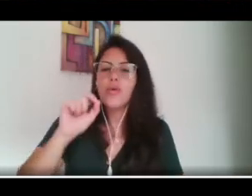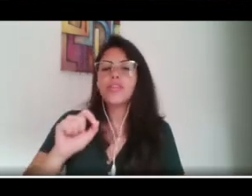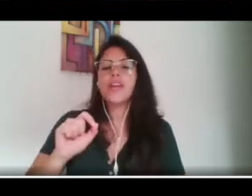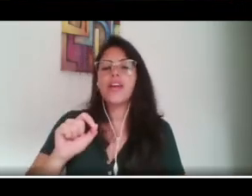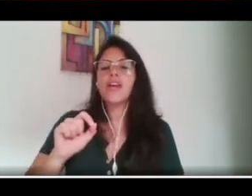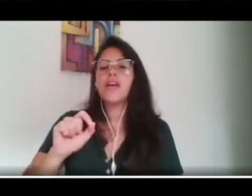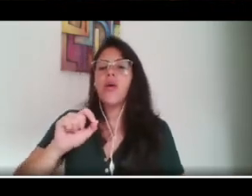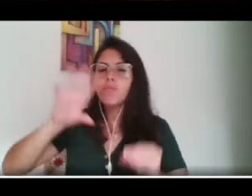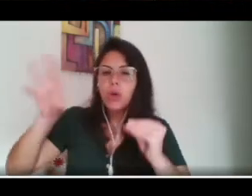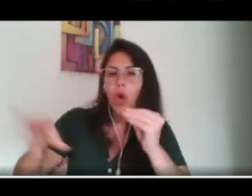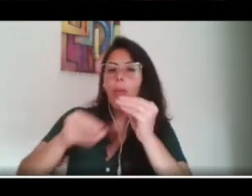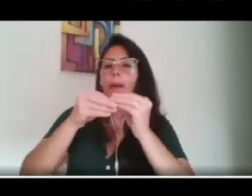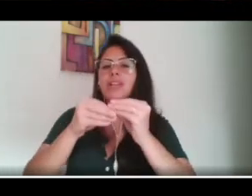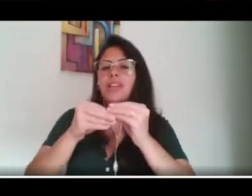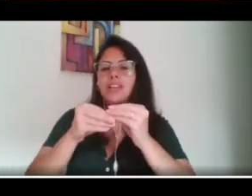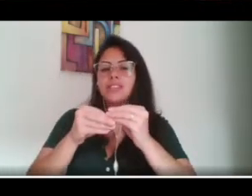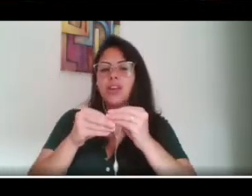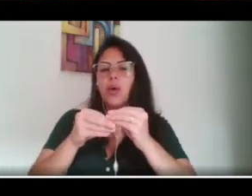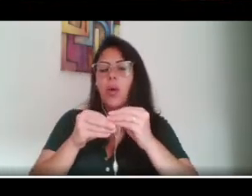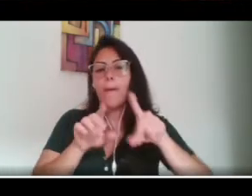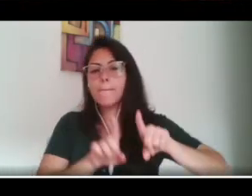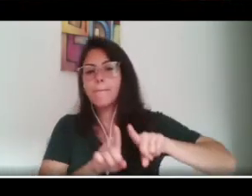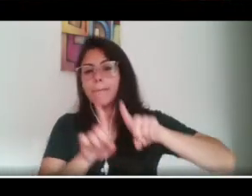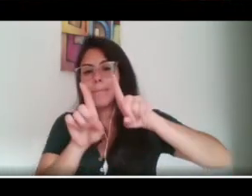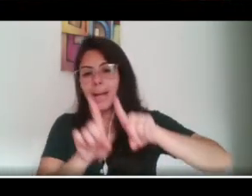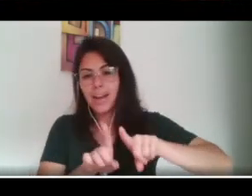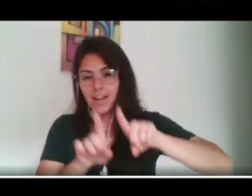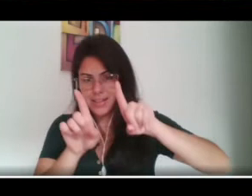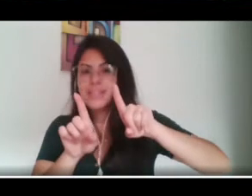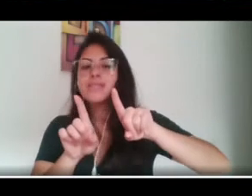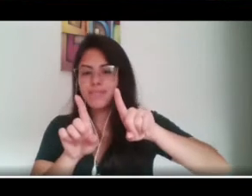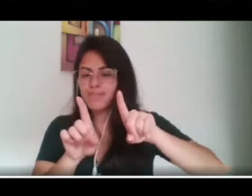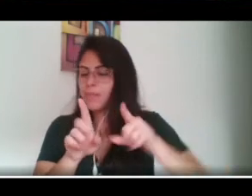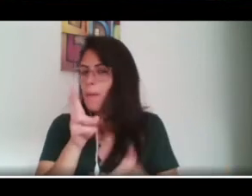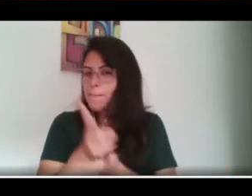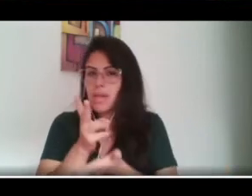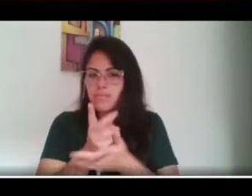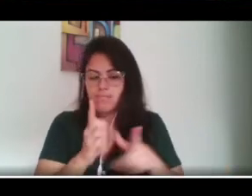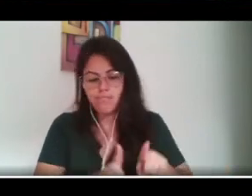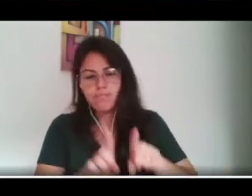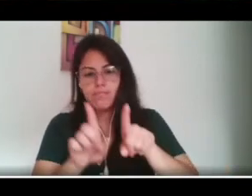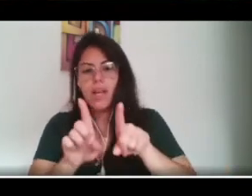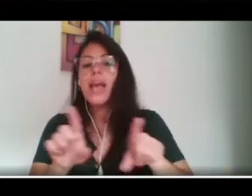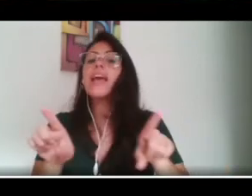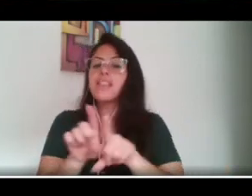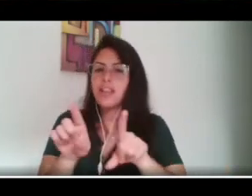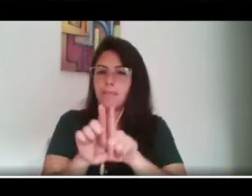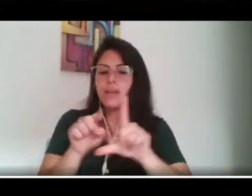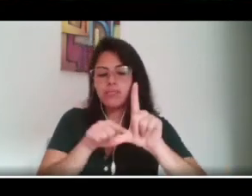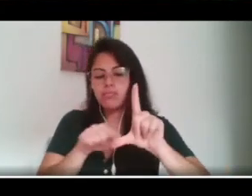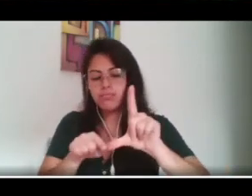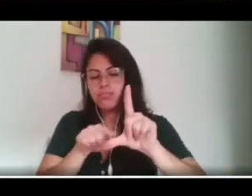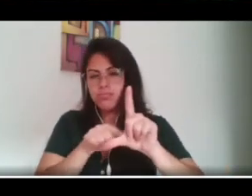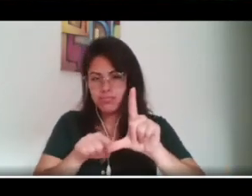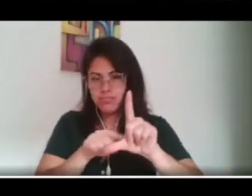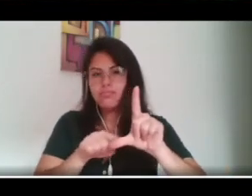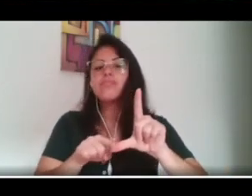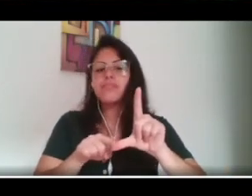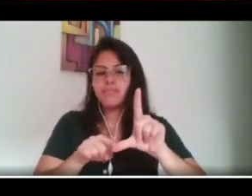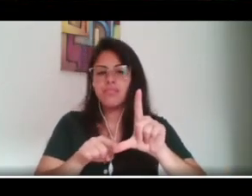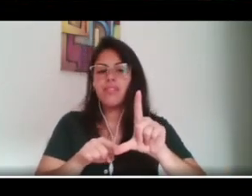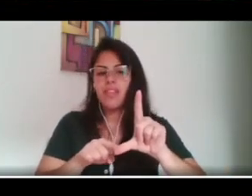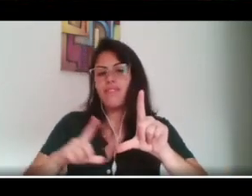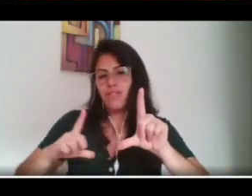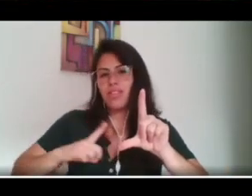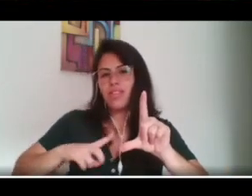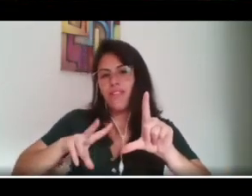velocidade, que está no mesmo sentido da velocidade, e aqui é a componente perpendicular à velocidade, que vai mudar